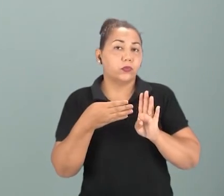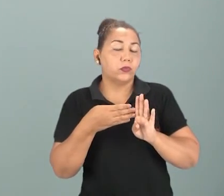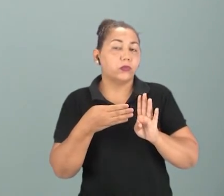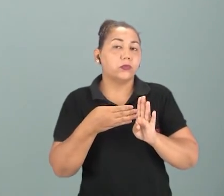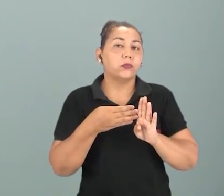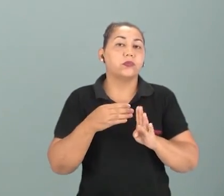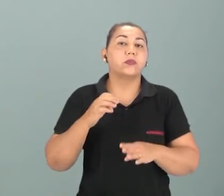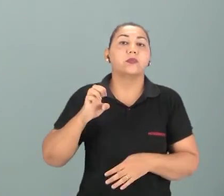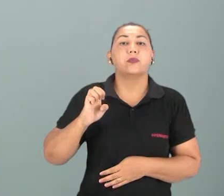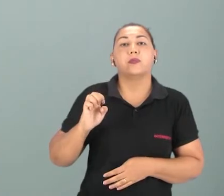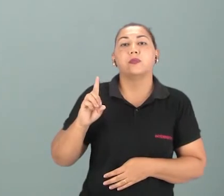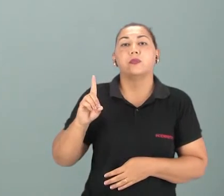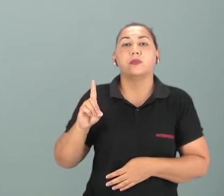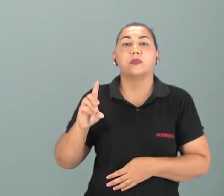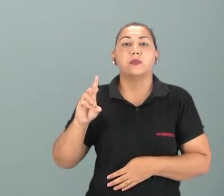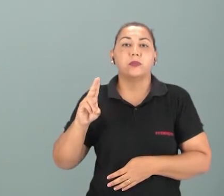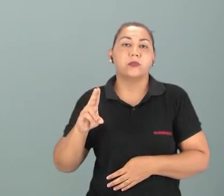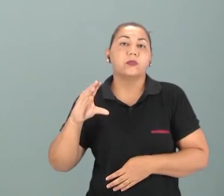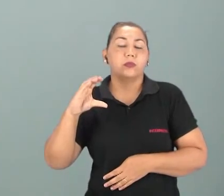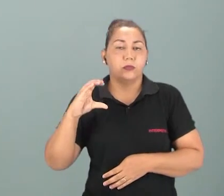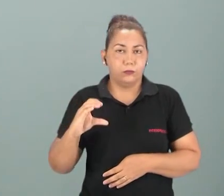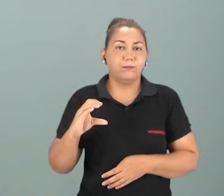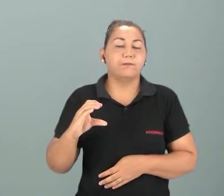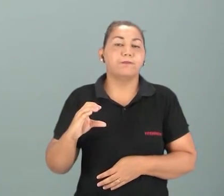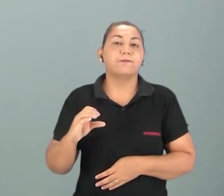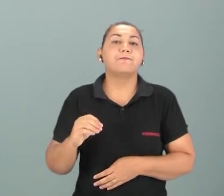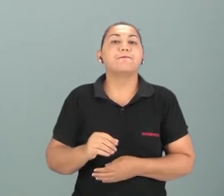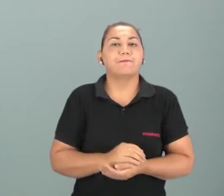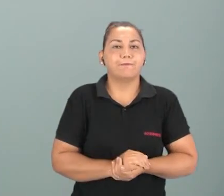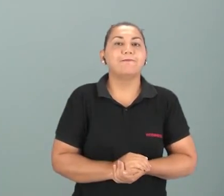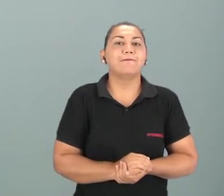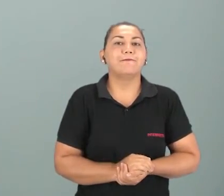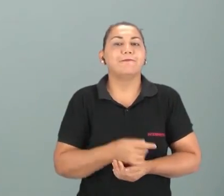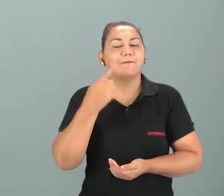de ciências, vocês podem acessar a plataforma Eduque, que lá vocês